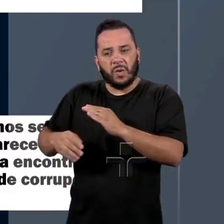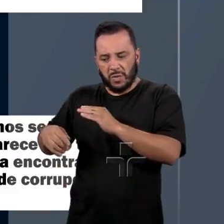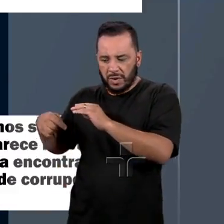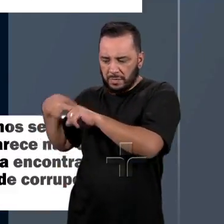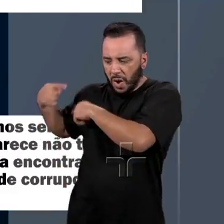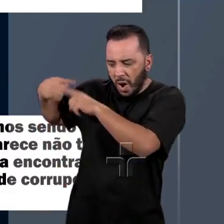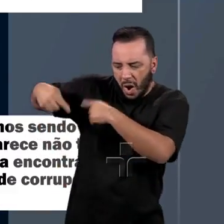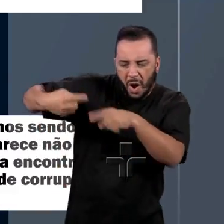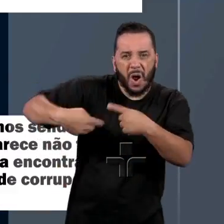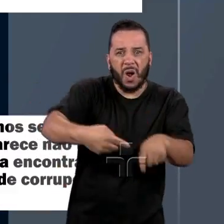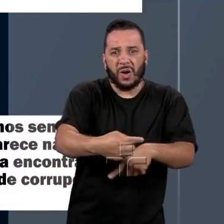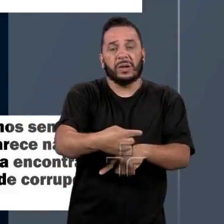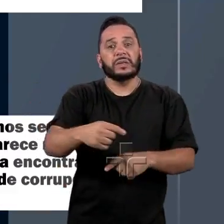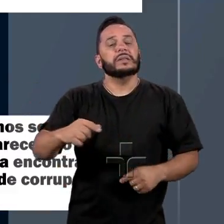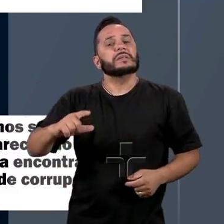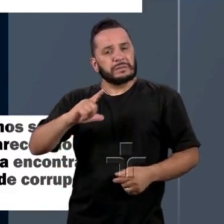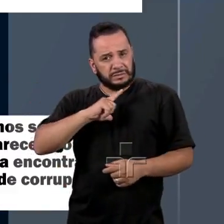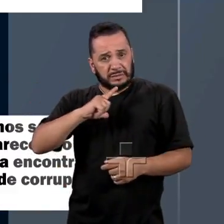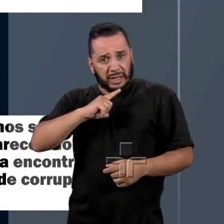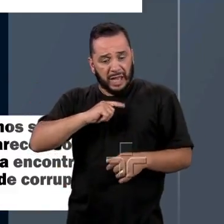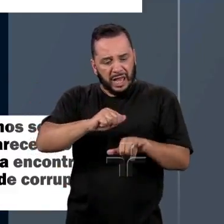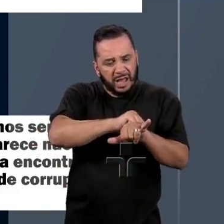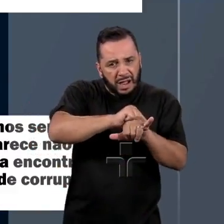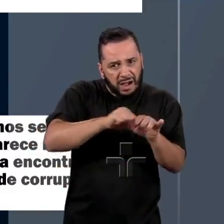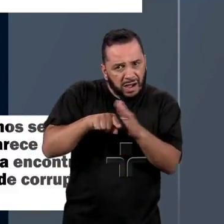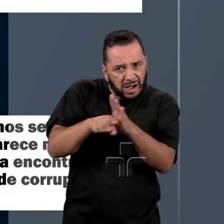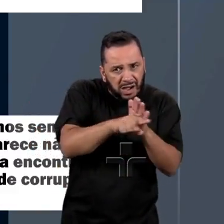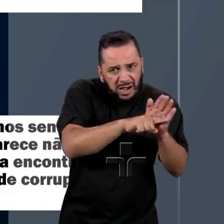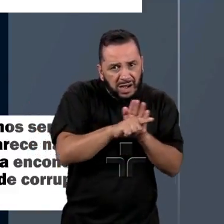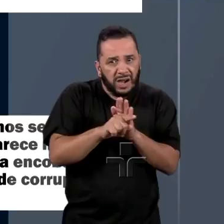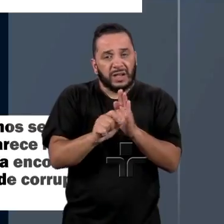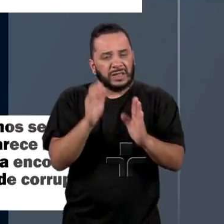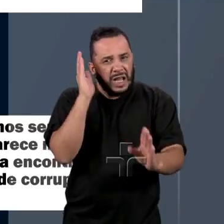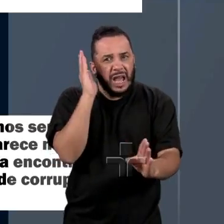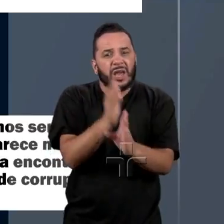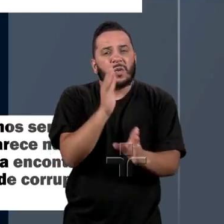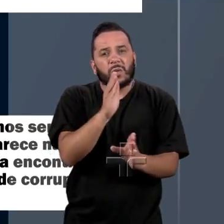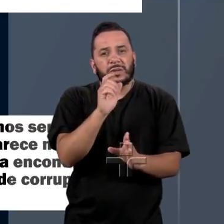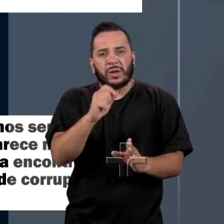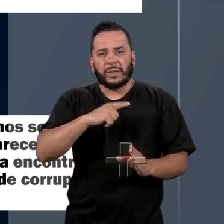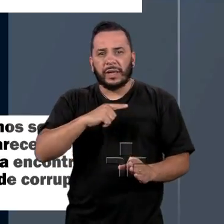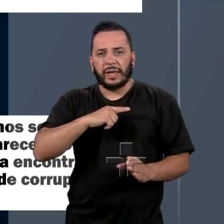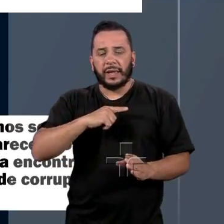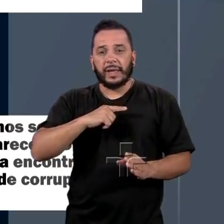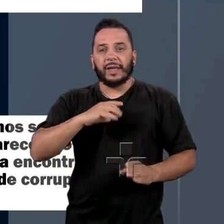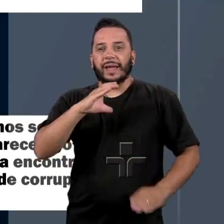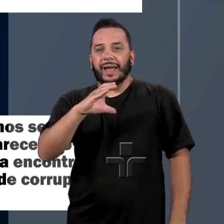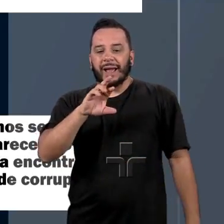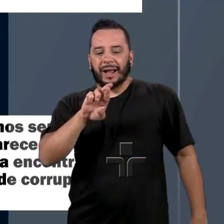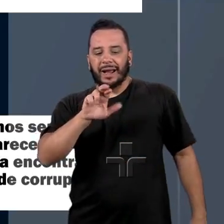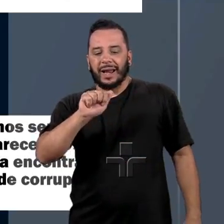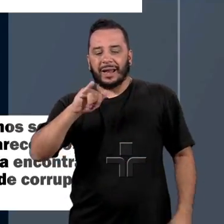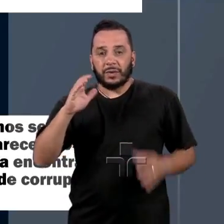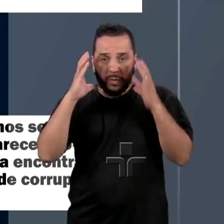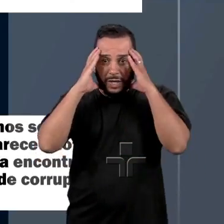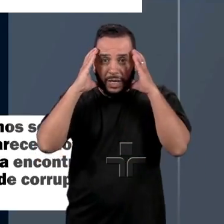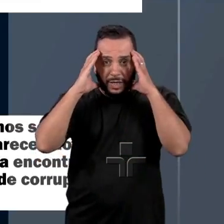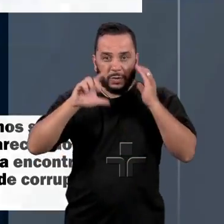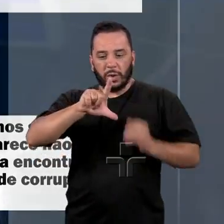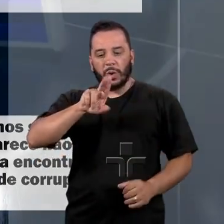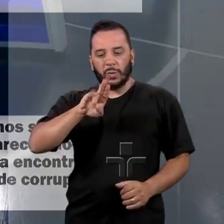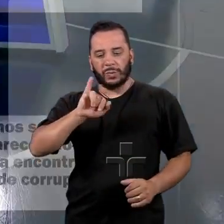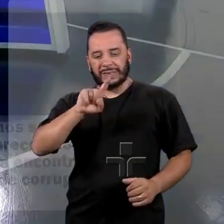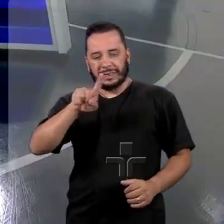Estaria a operação trilhando o caminho para encontrar o equivalente ao crânio de Luzia em matéria de corrupção?